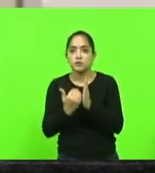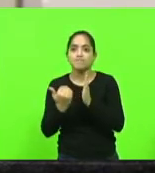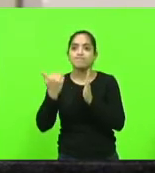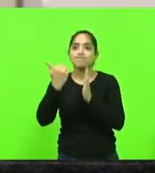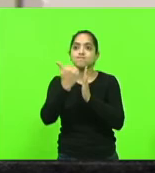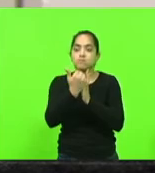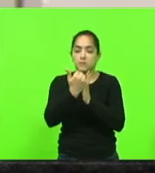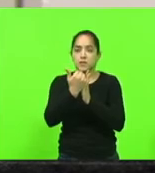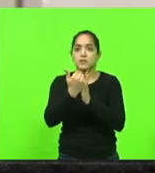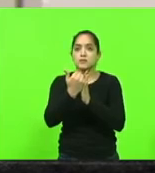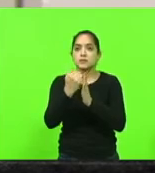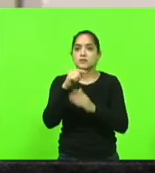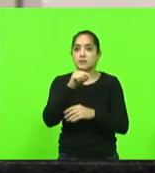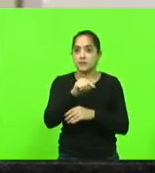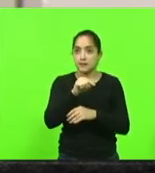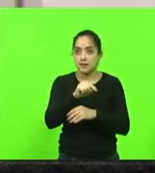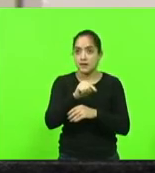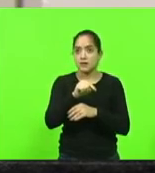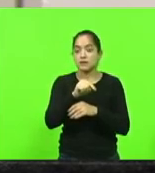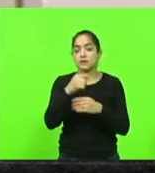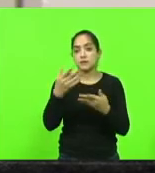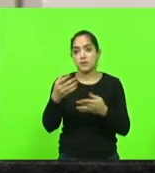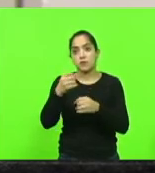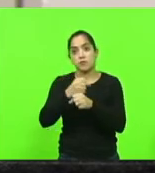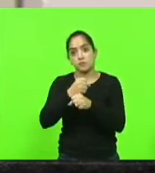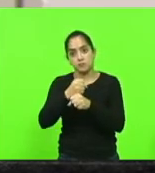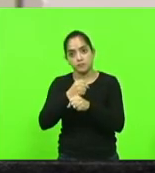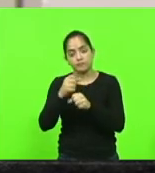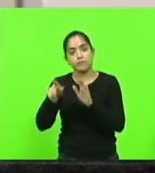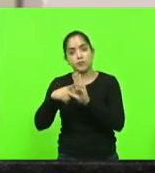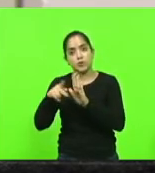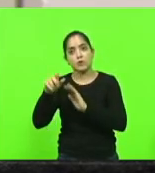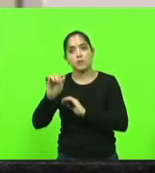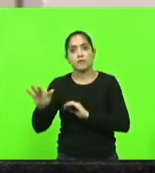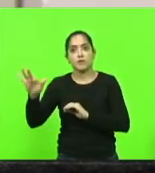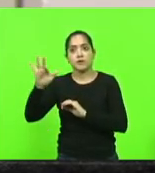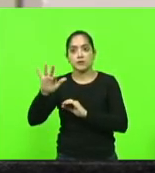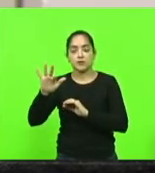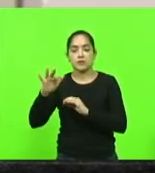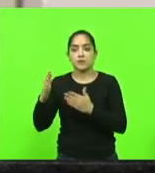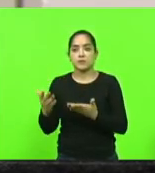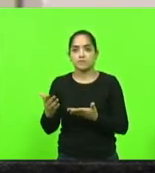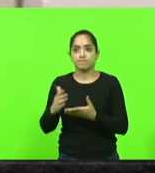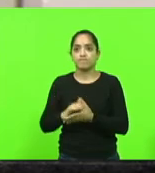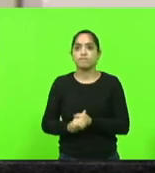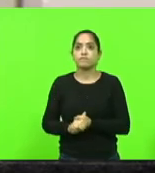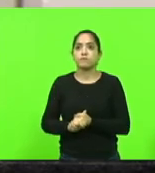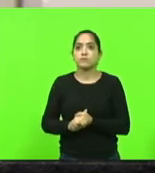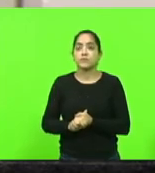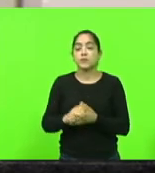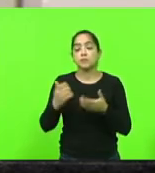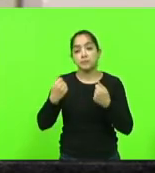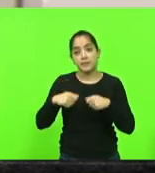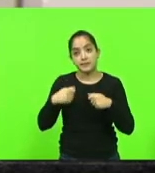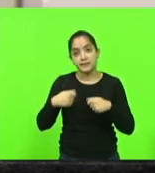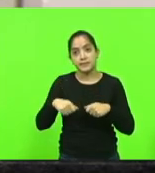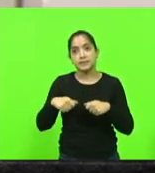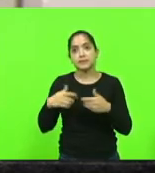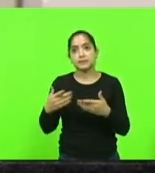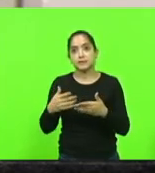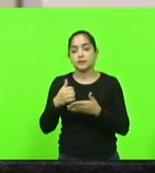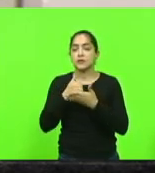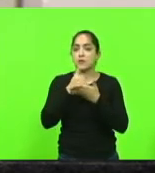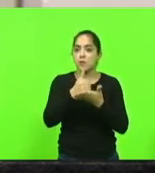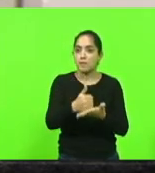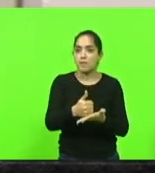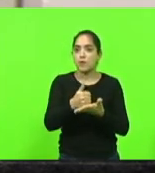na 470, que é uma obra federal, do que o próprio governo federal. E tem que fazer isso. E tem o apoio